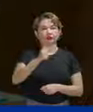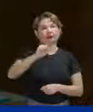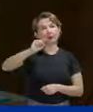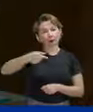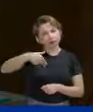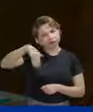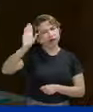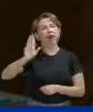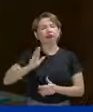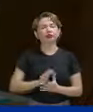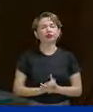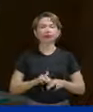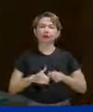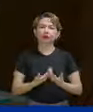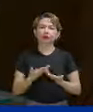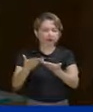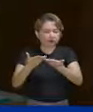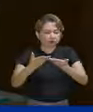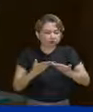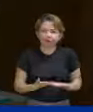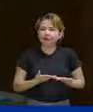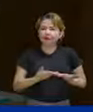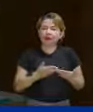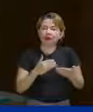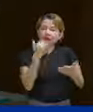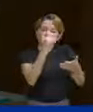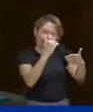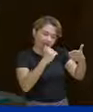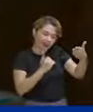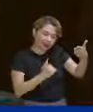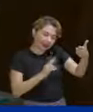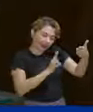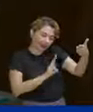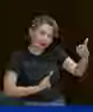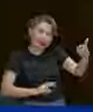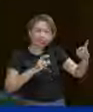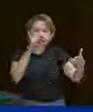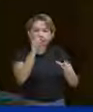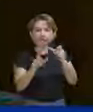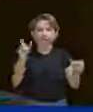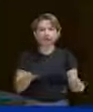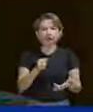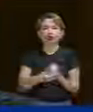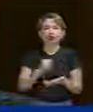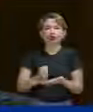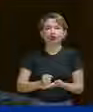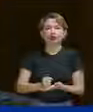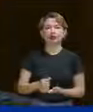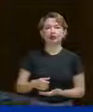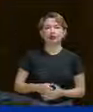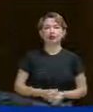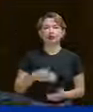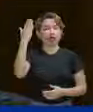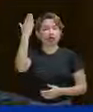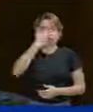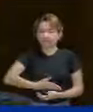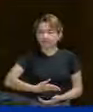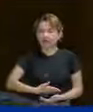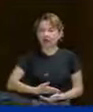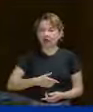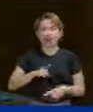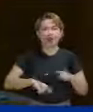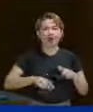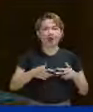28.480, porém, sem apresentação da relação dos contratados e das provas materiais das